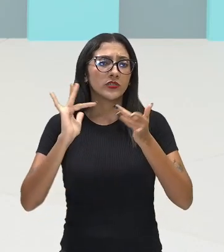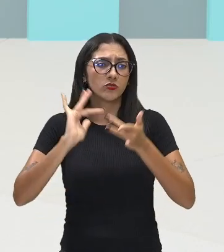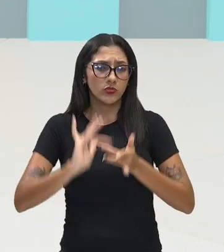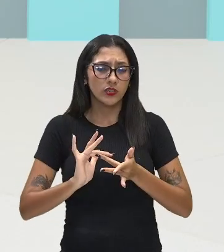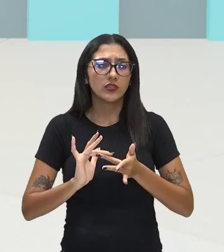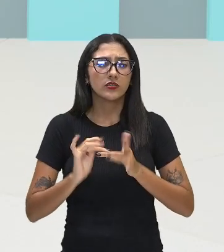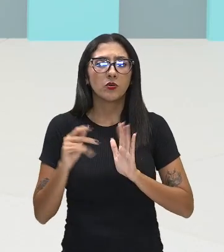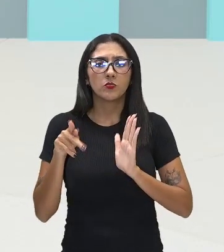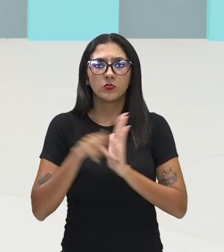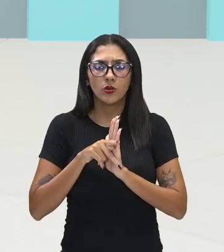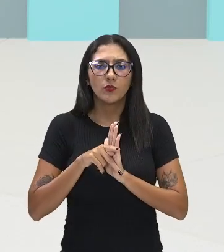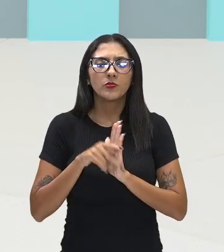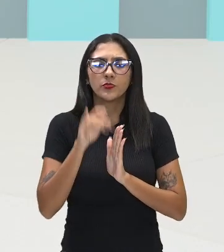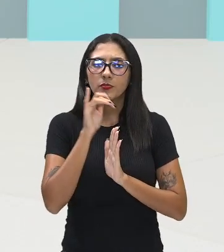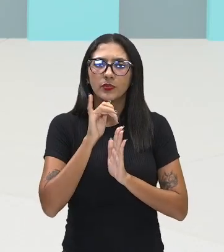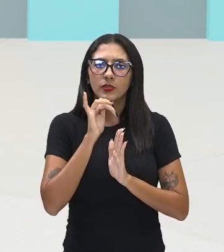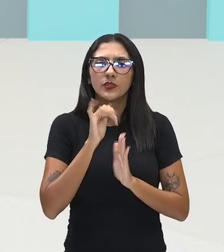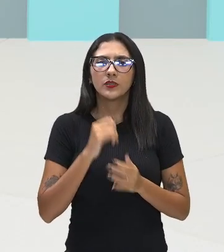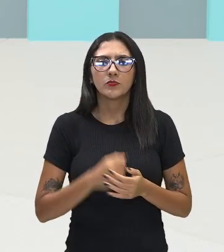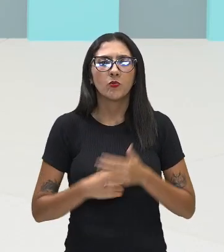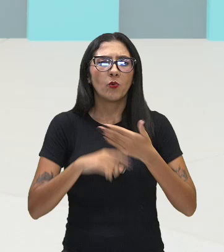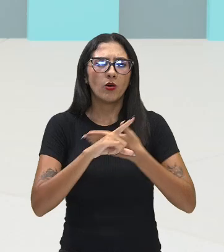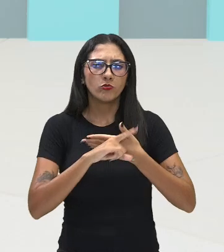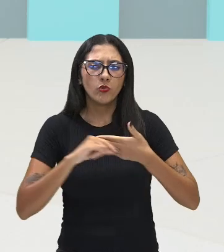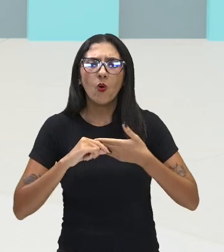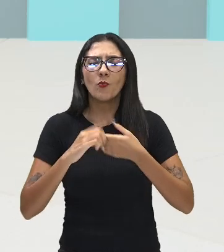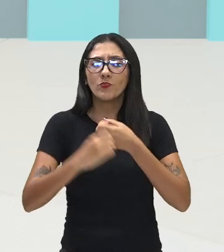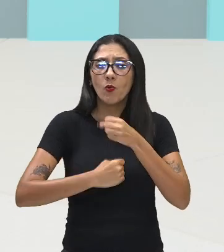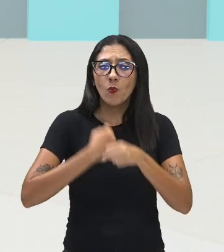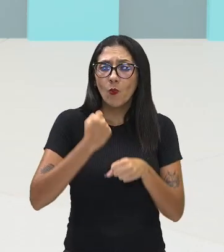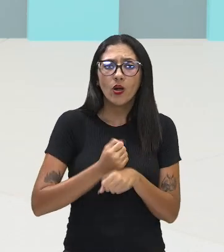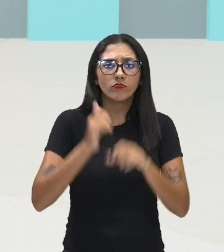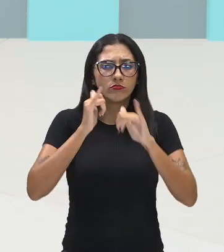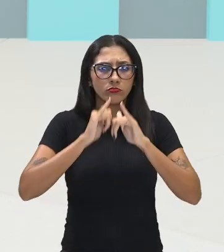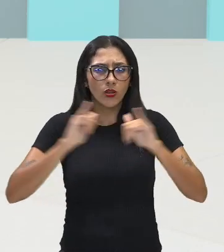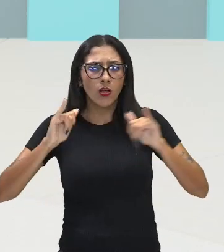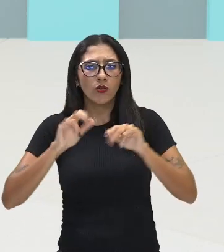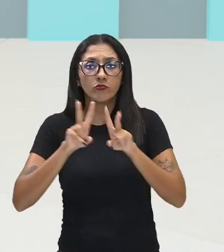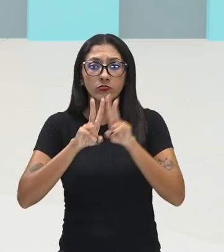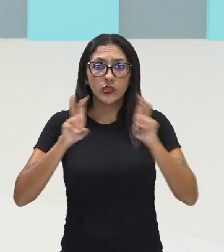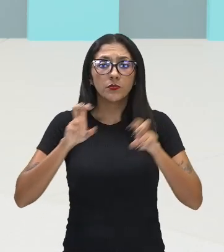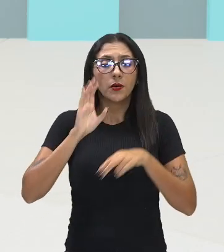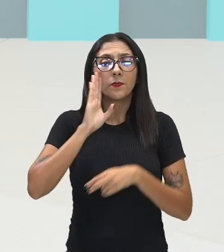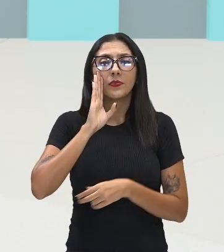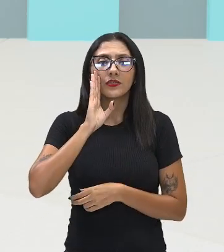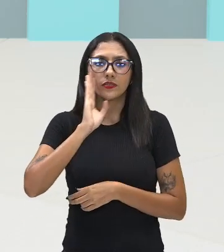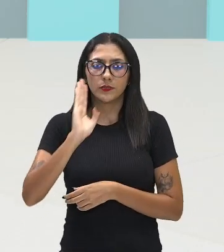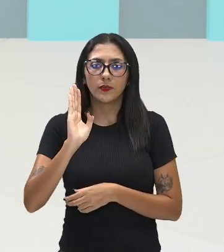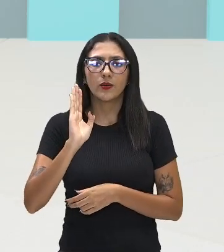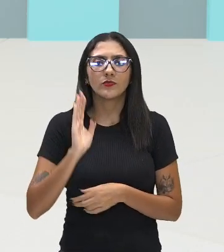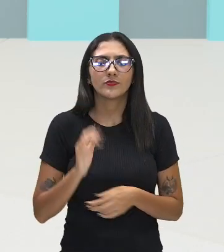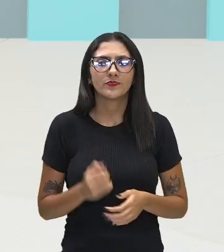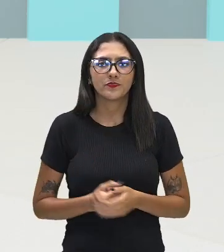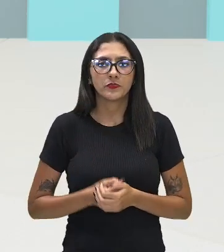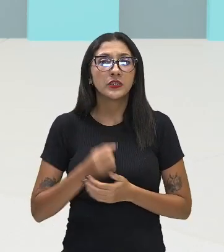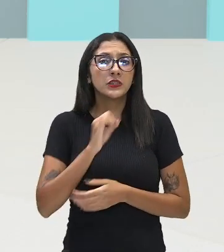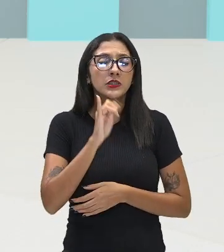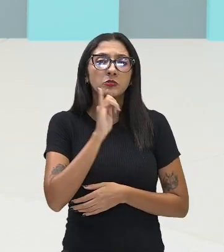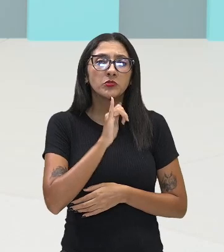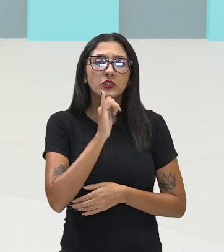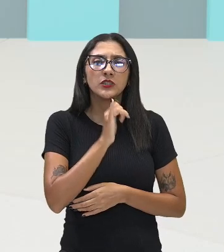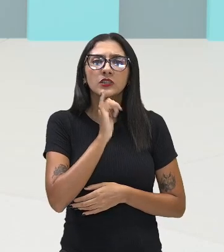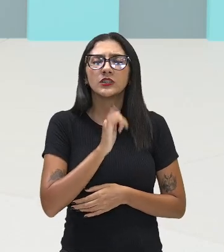obra, autor, ano de publicação, lançamento, tema central. Se formos fazer de um livro, por